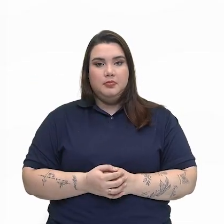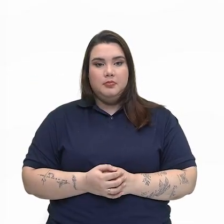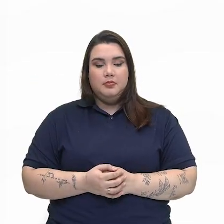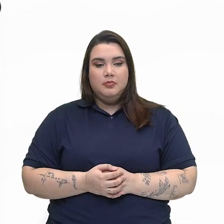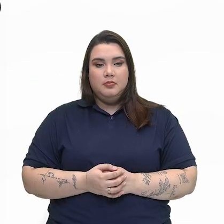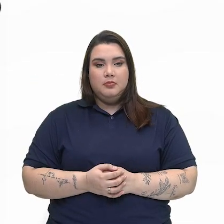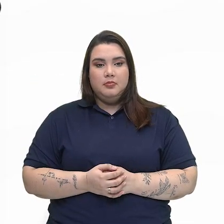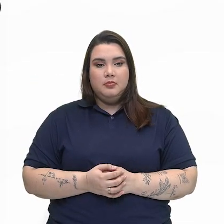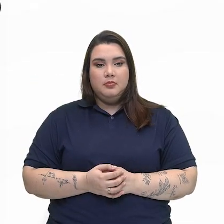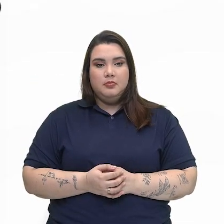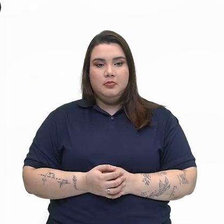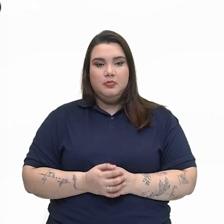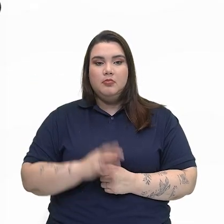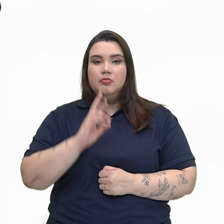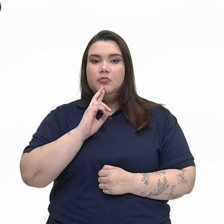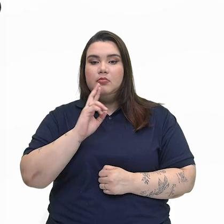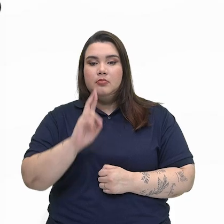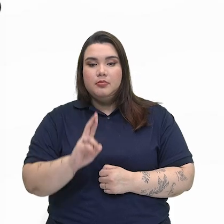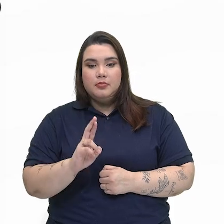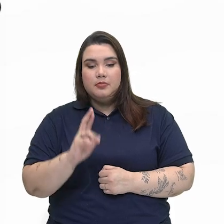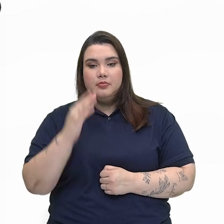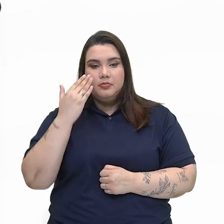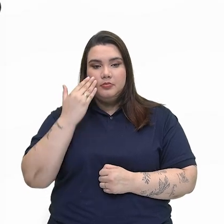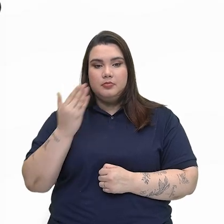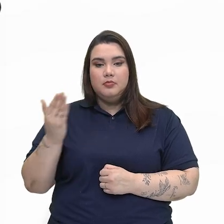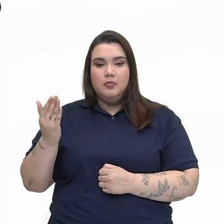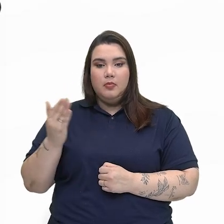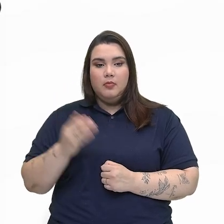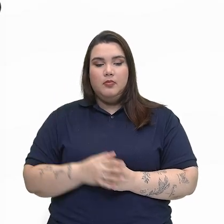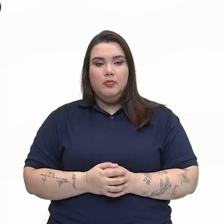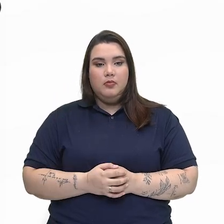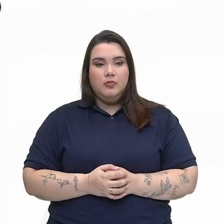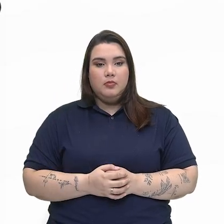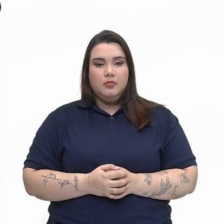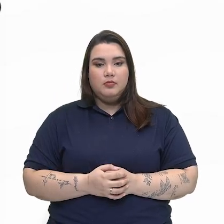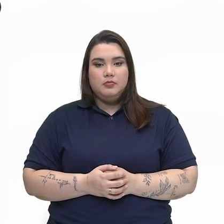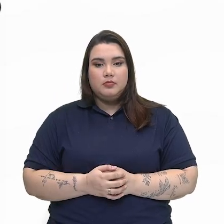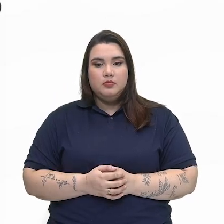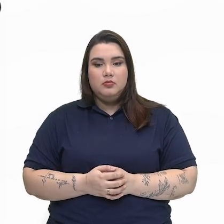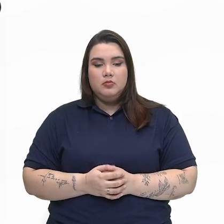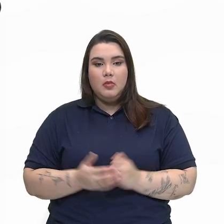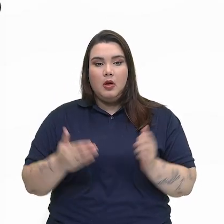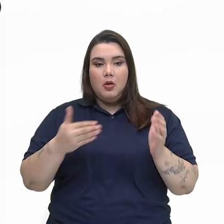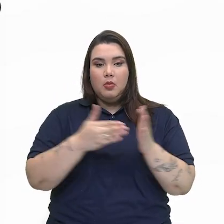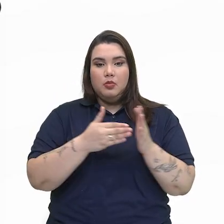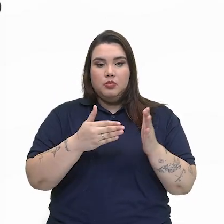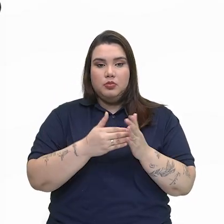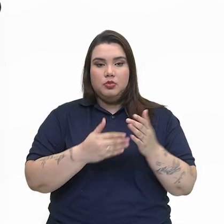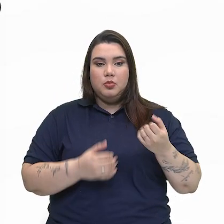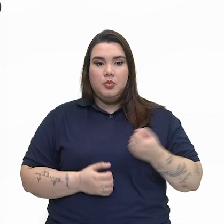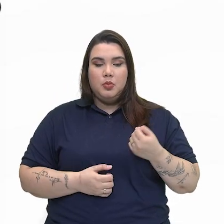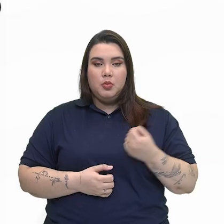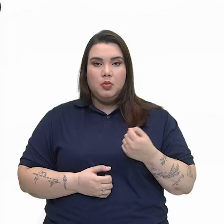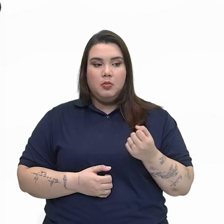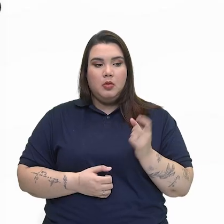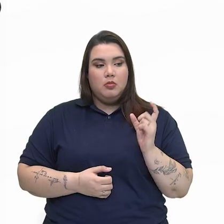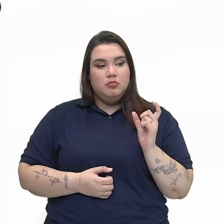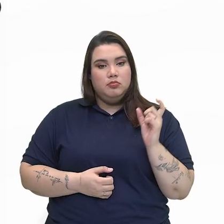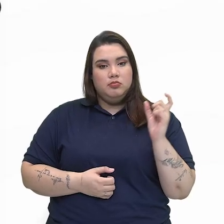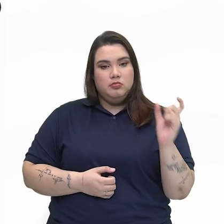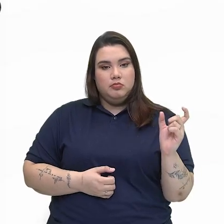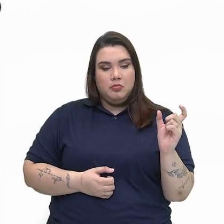4,314? Aí você tem aqui, nós temos o seguinte, a última casa decimal